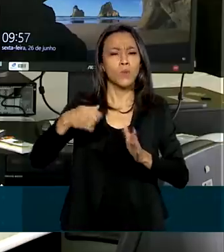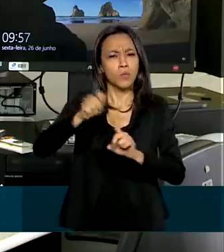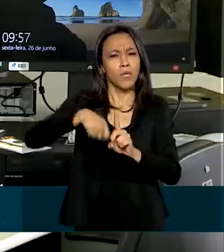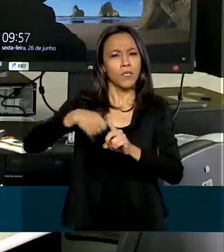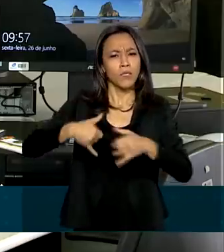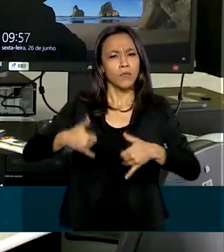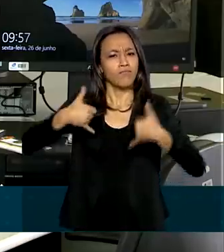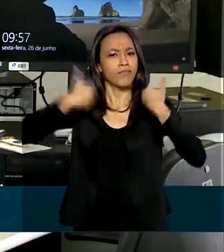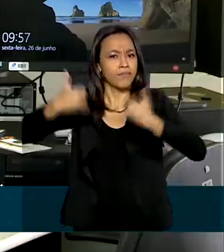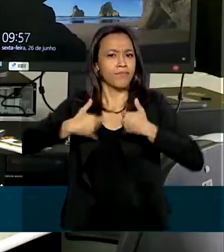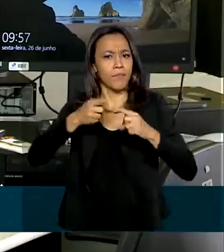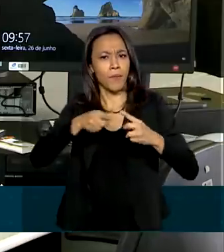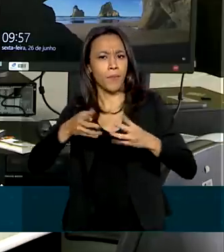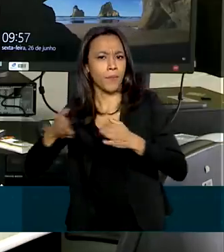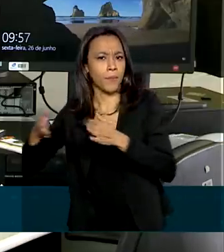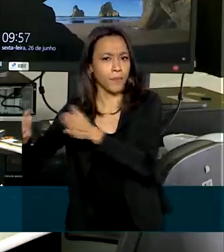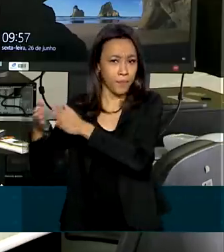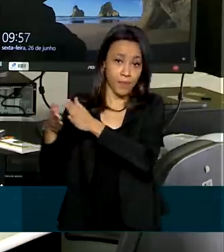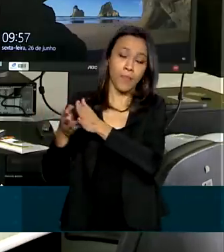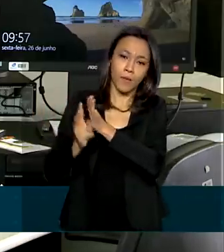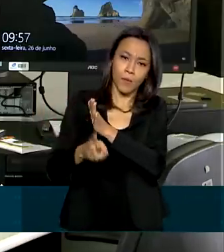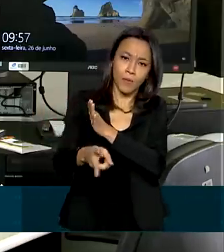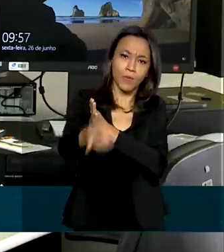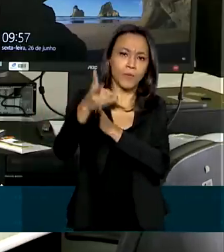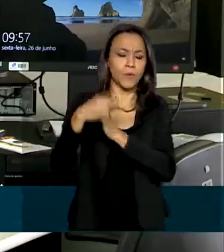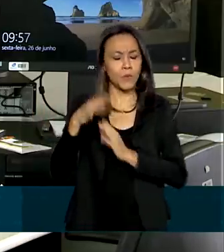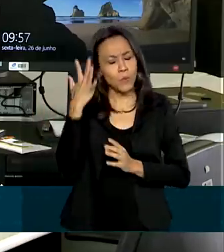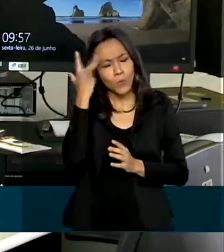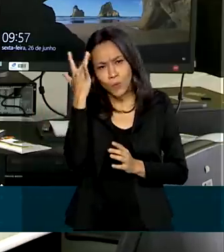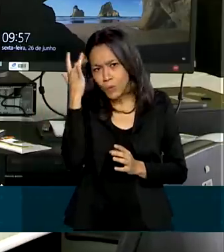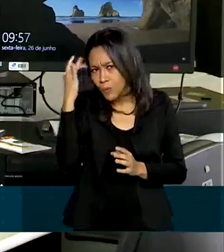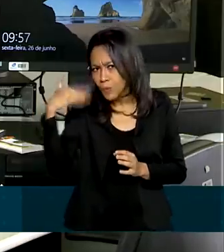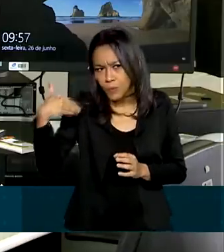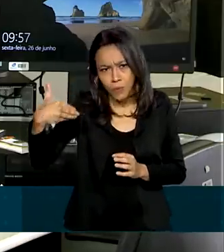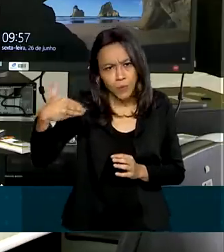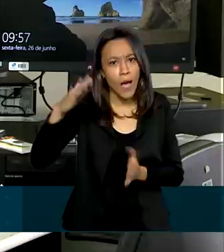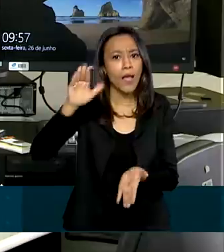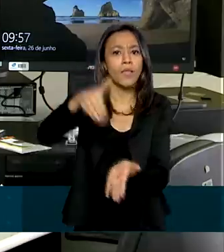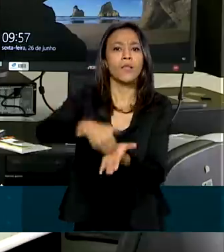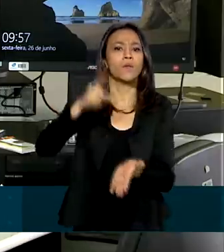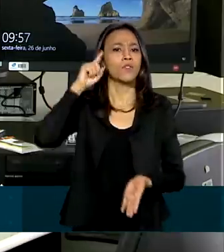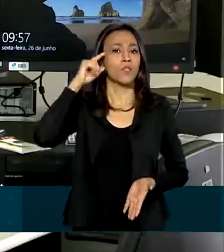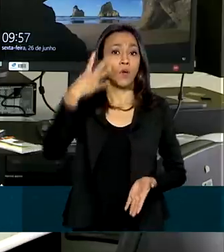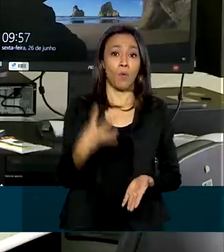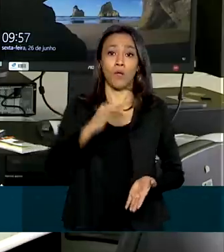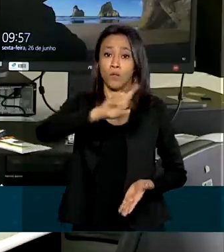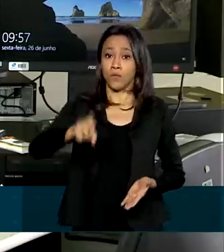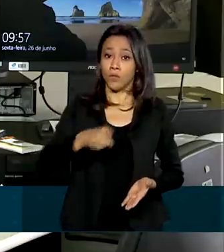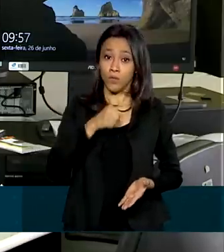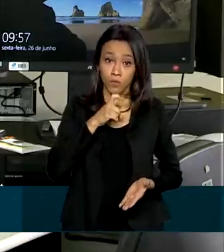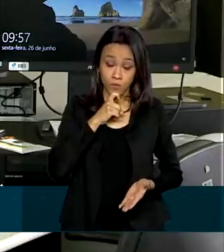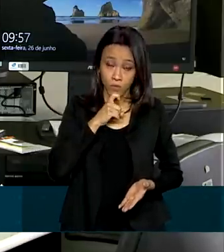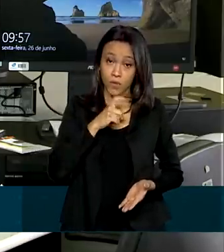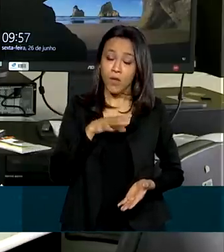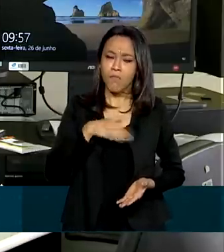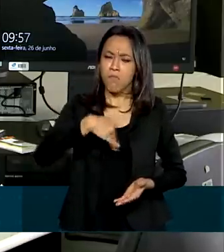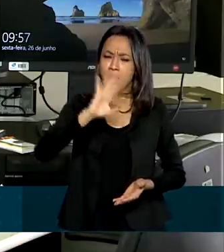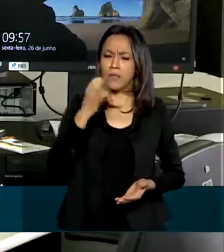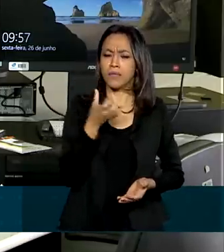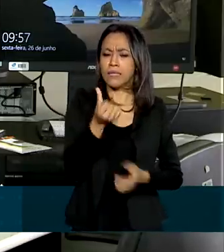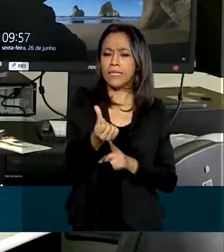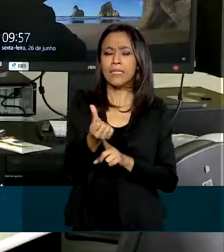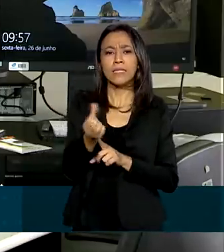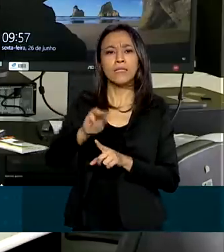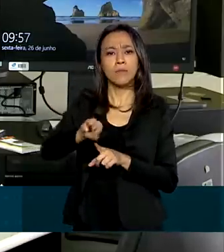beneficiários, os pagamentos continuam sendo feitos todos os dias até o dia 4 de julho. Mais de 6 milhões de